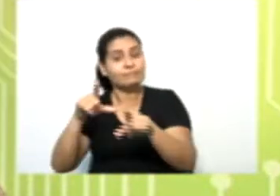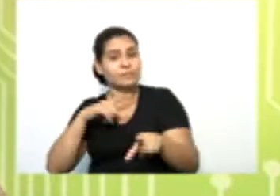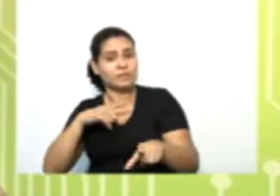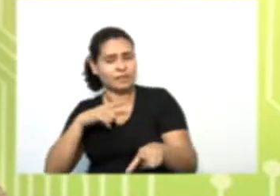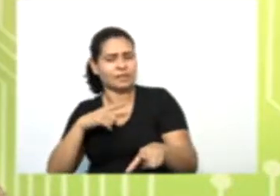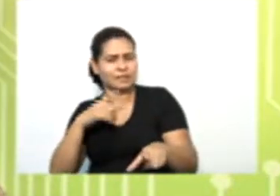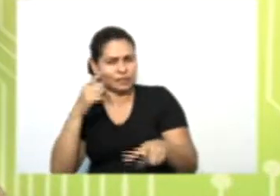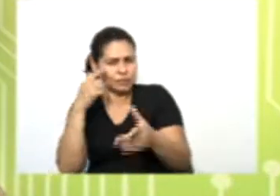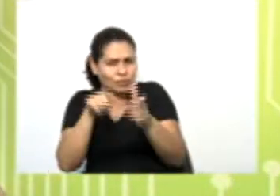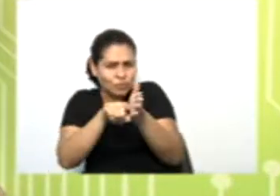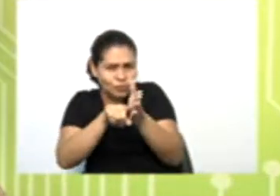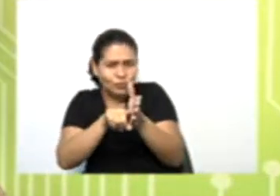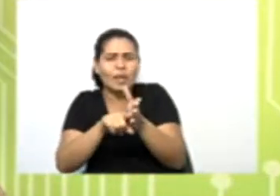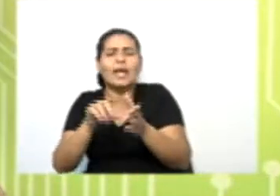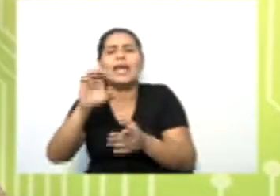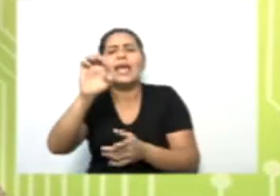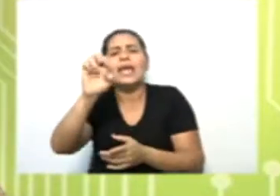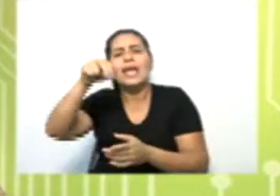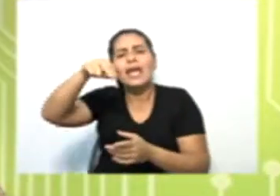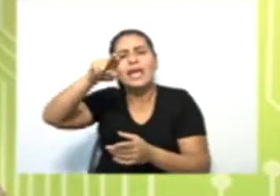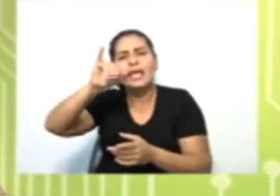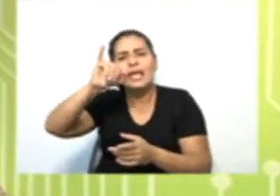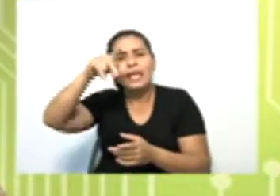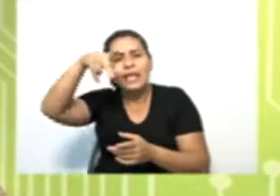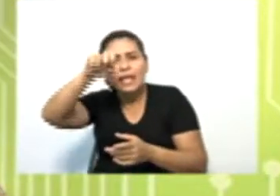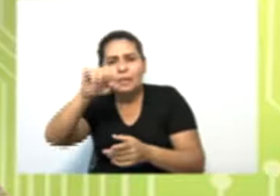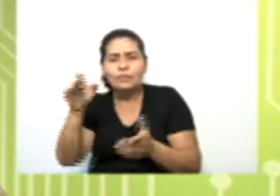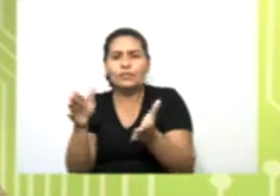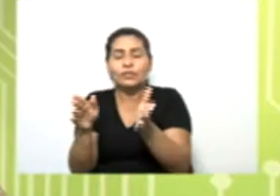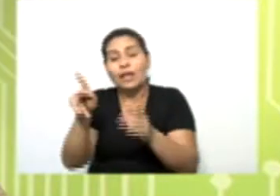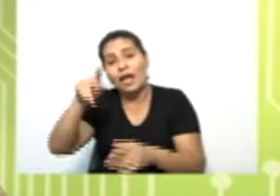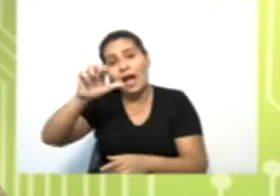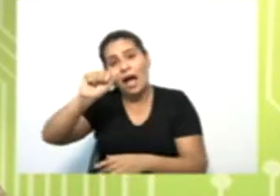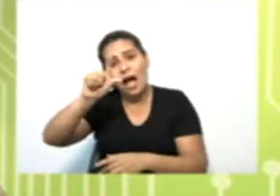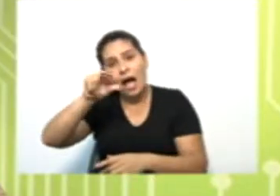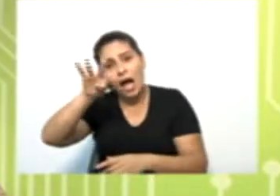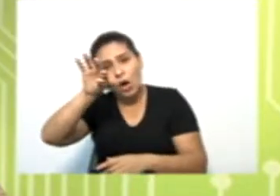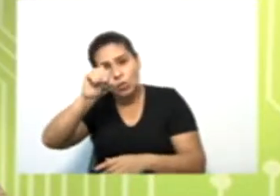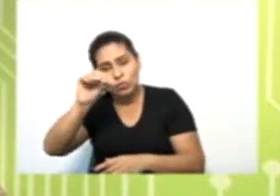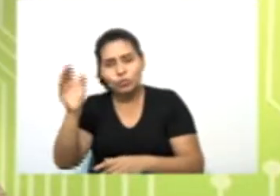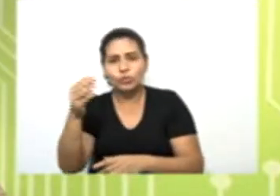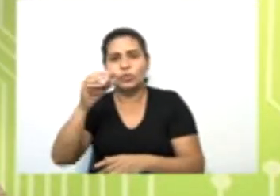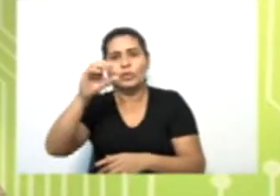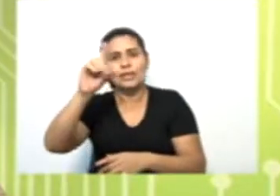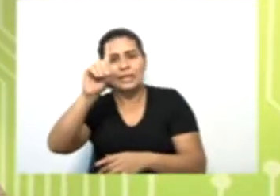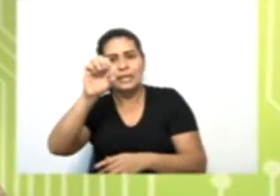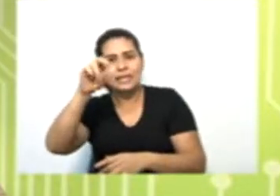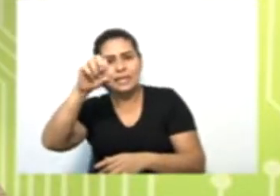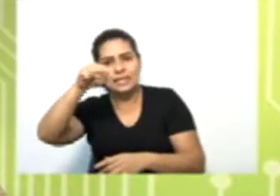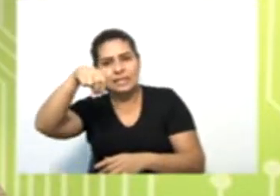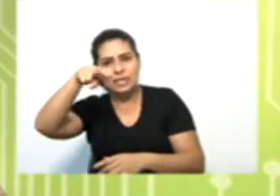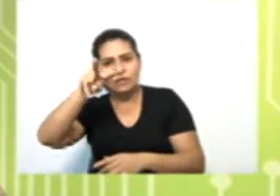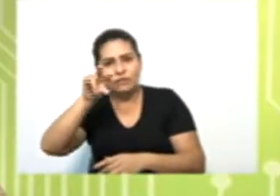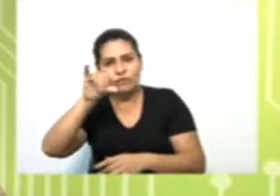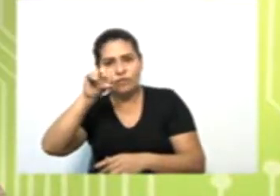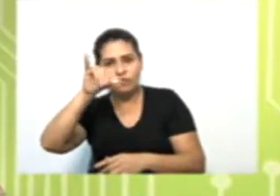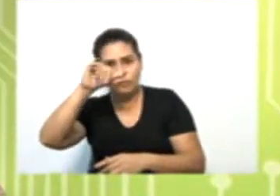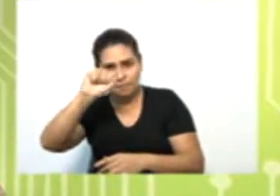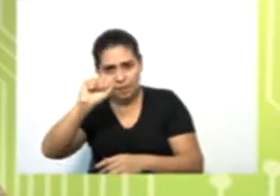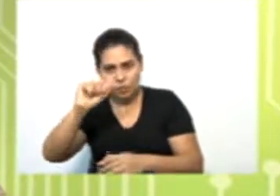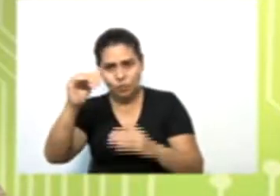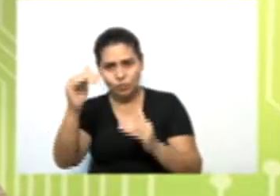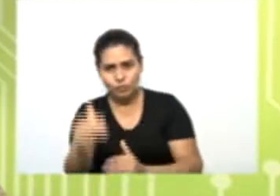estudo chamado Equipes de Alto Desenvolvimento. Outro estudo fala sobre equipes de alto